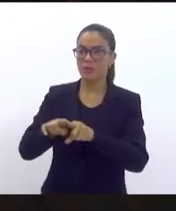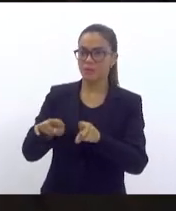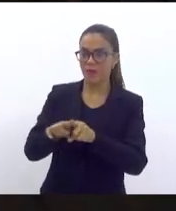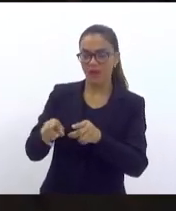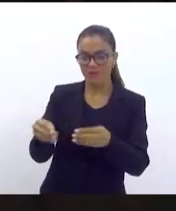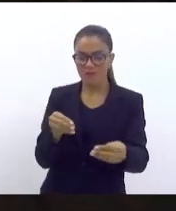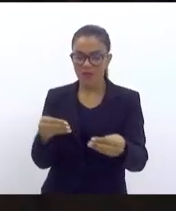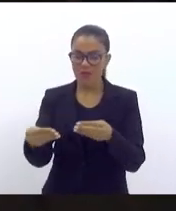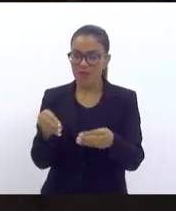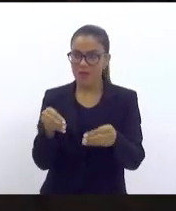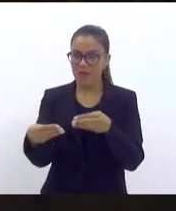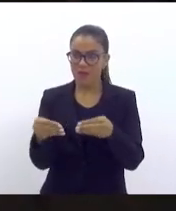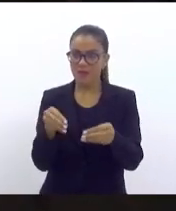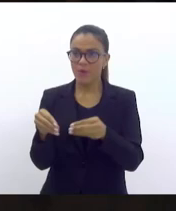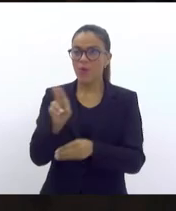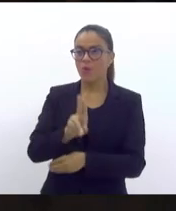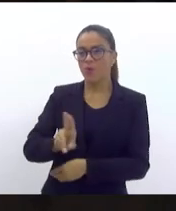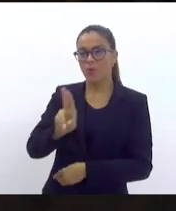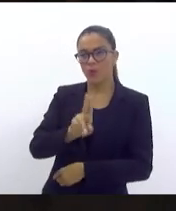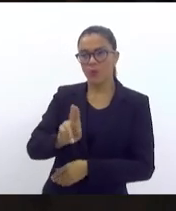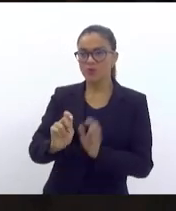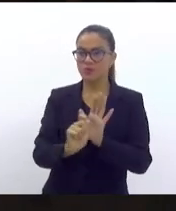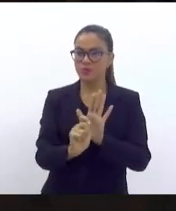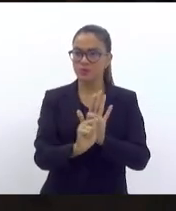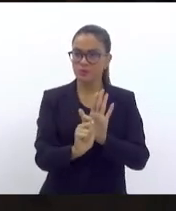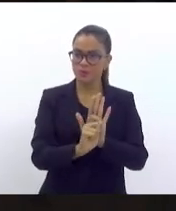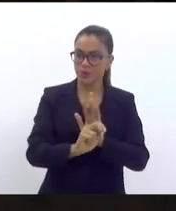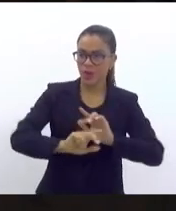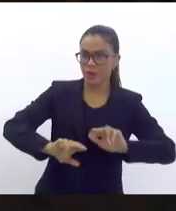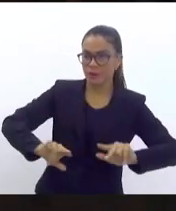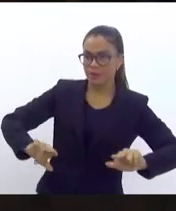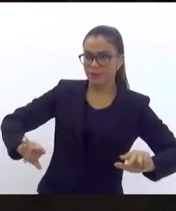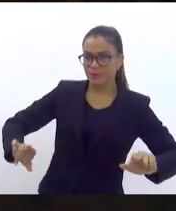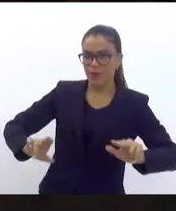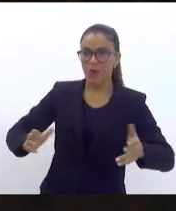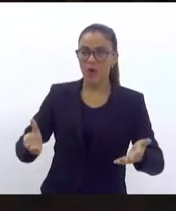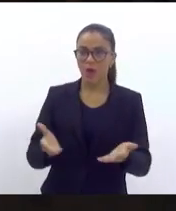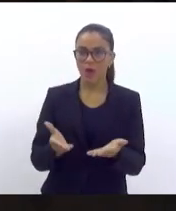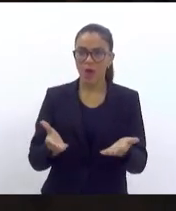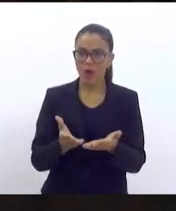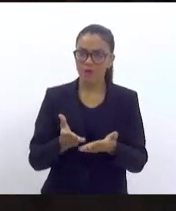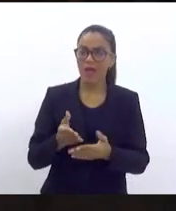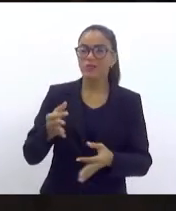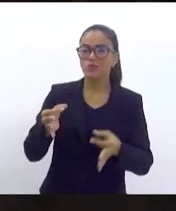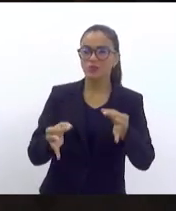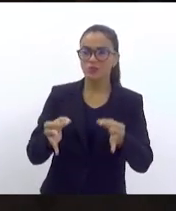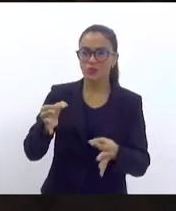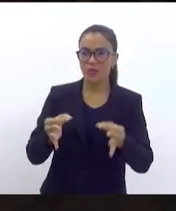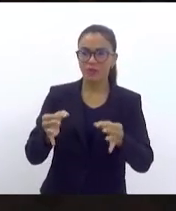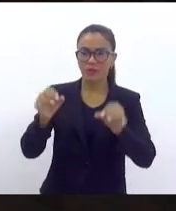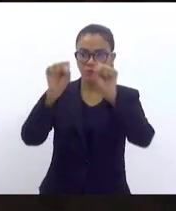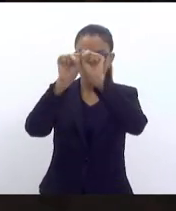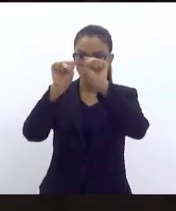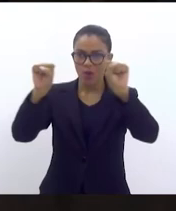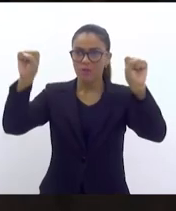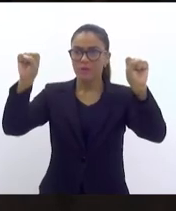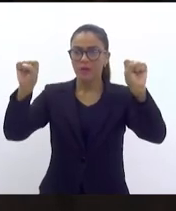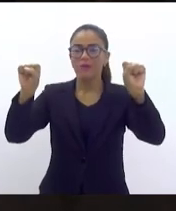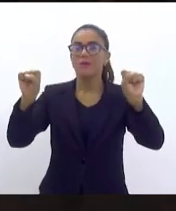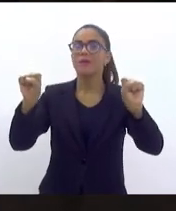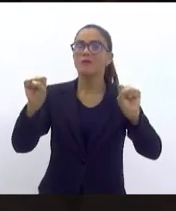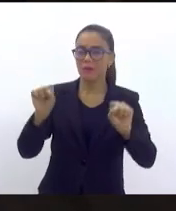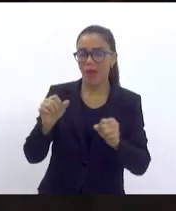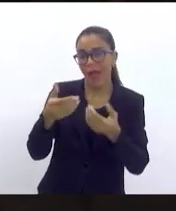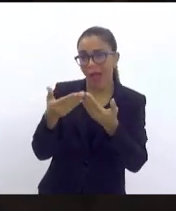flexibilizar o uso de drogas a gente tá nas vésperas de enfrentar um julgamento no STF que talvez